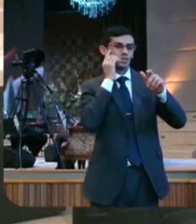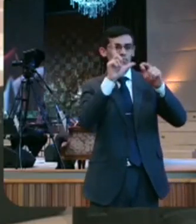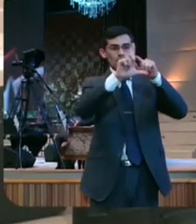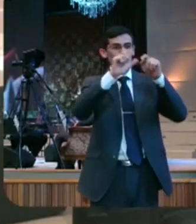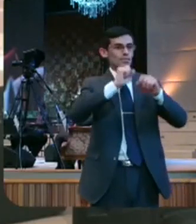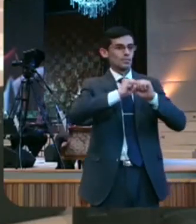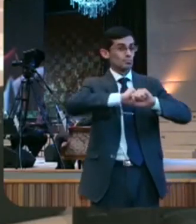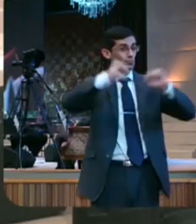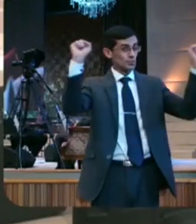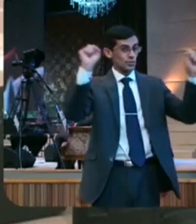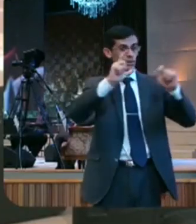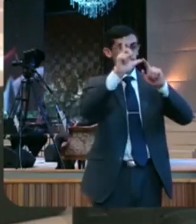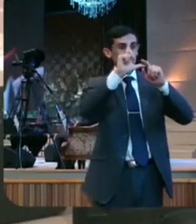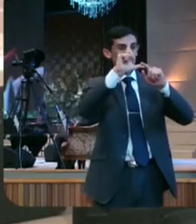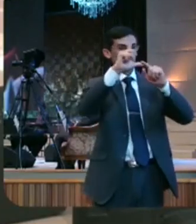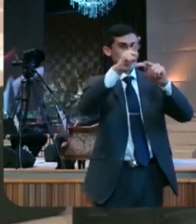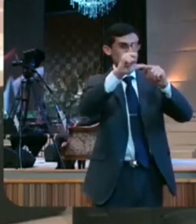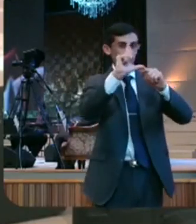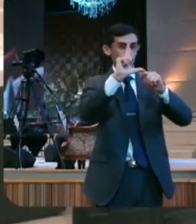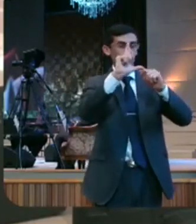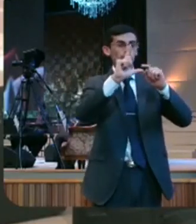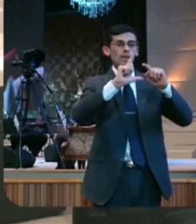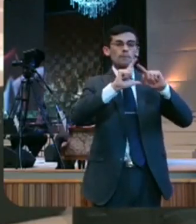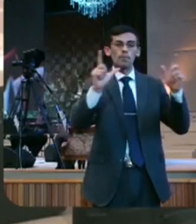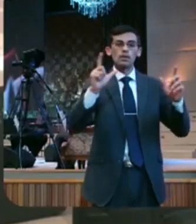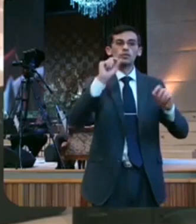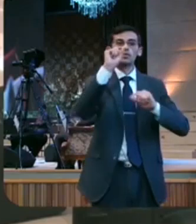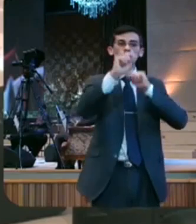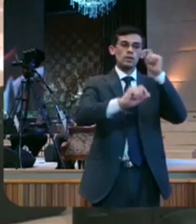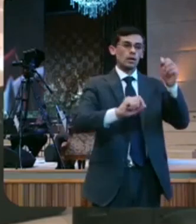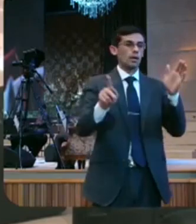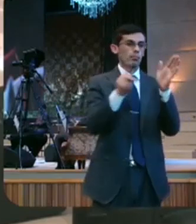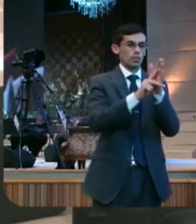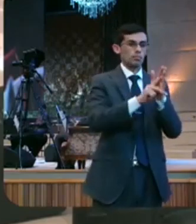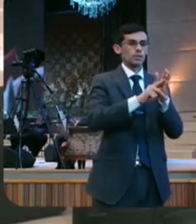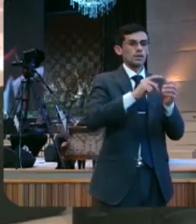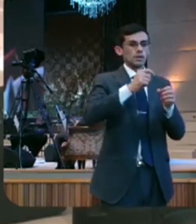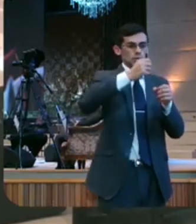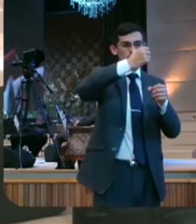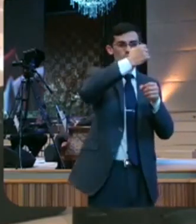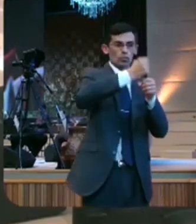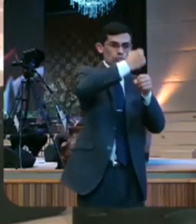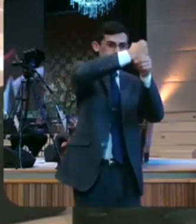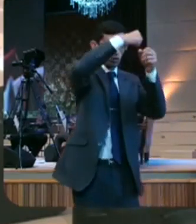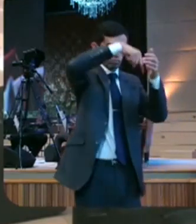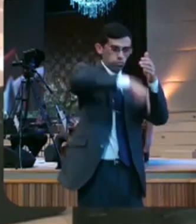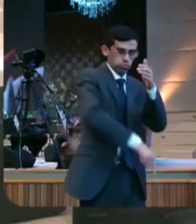terra. De todas as outras formas, a própria máquina, o motor dela levanta.